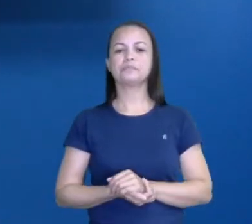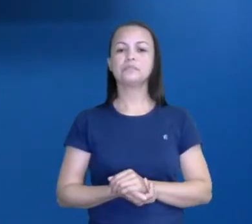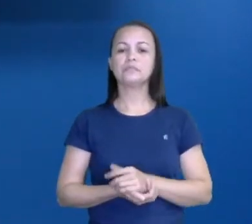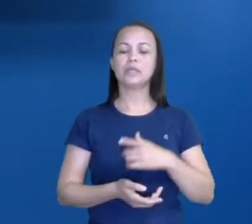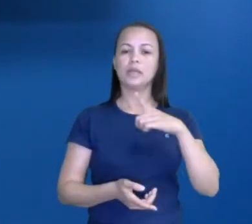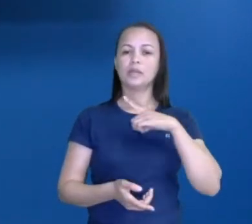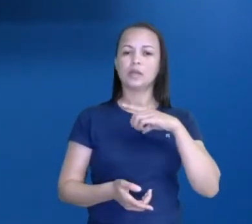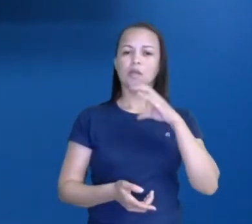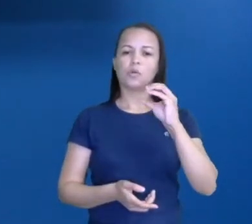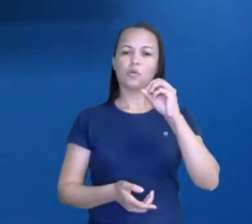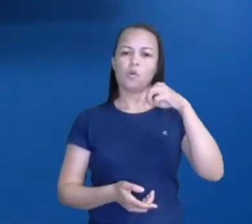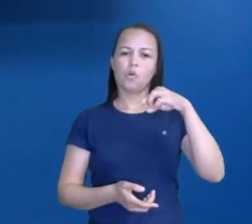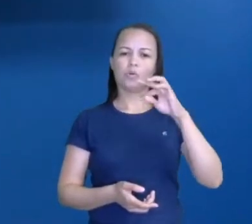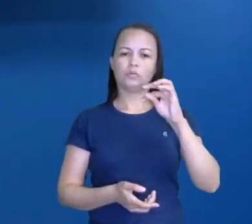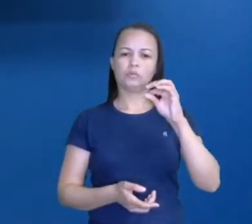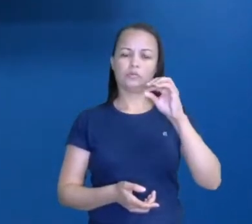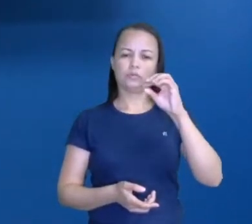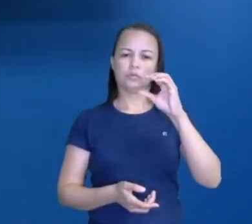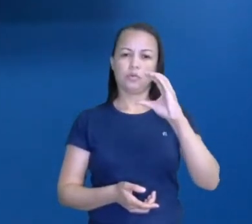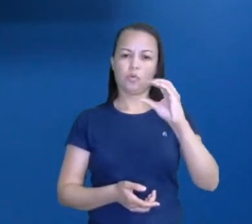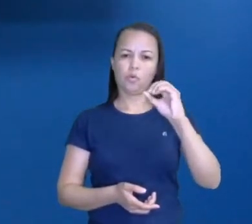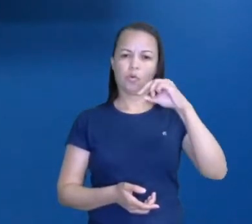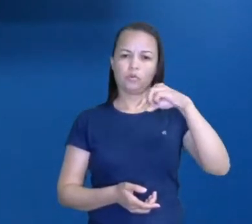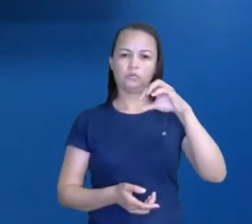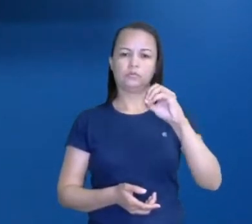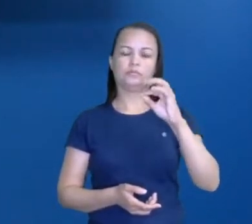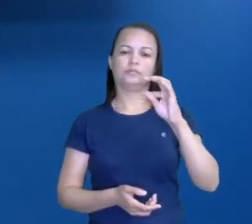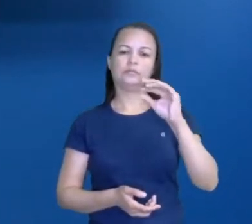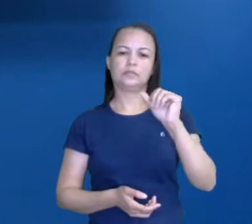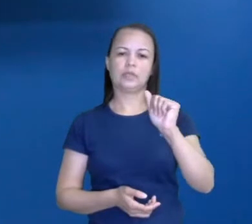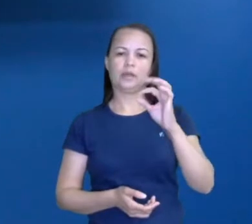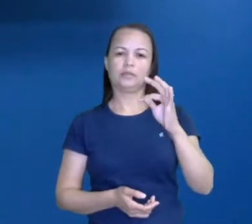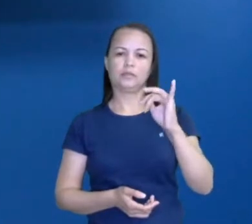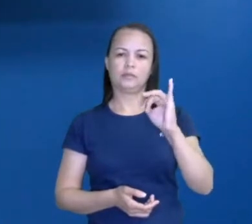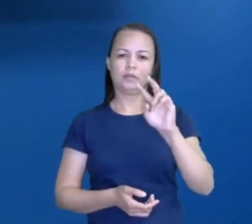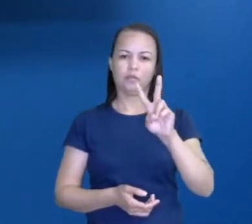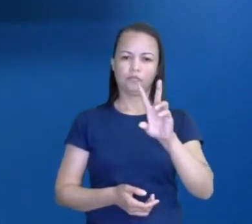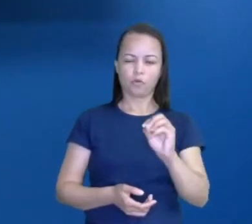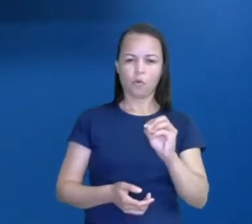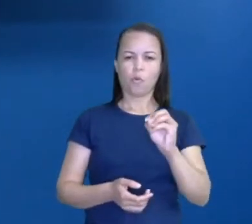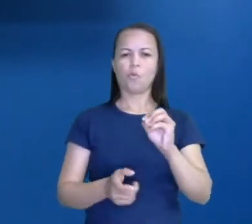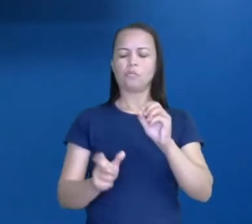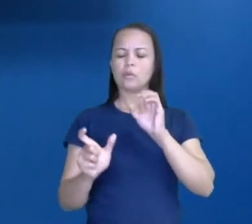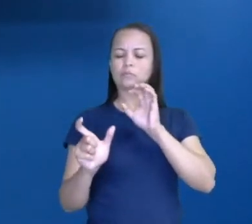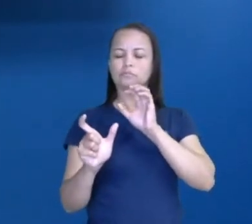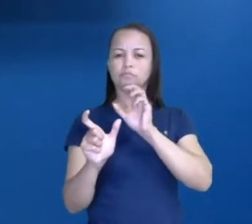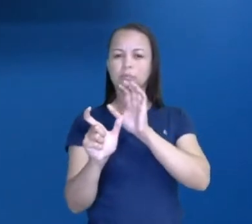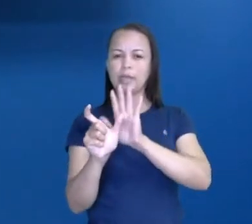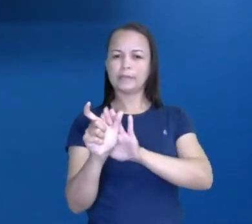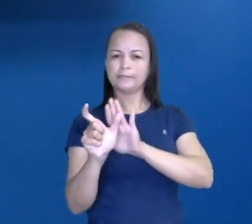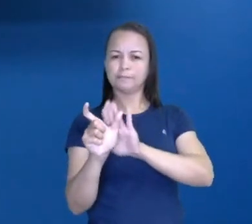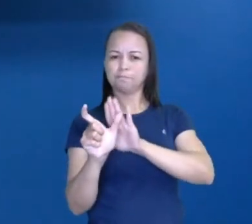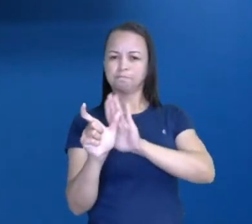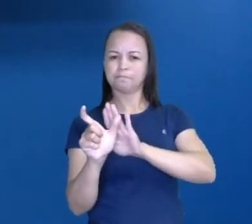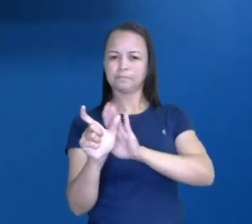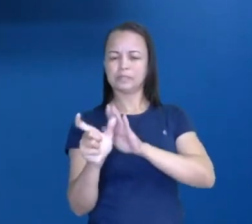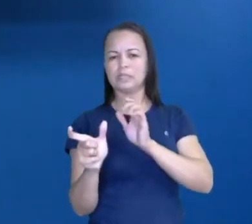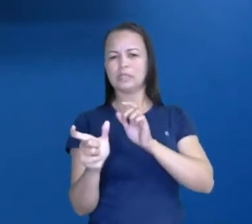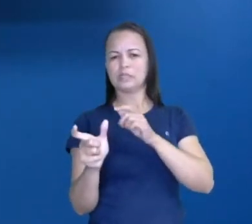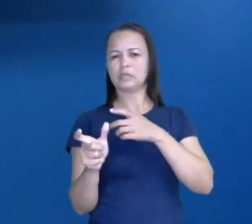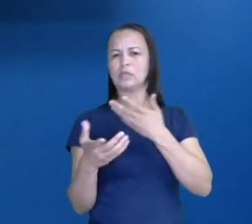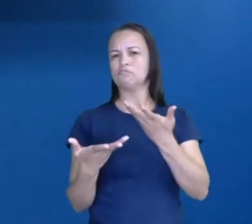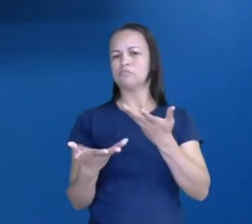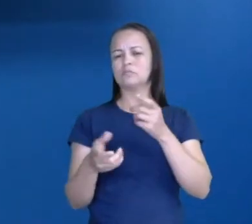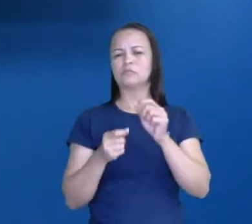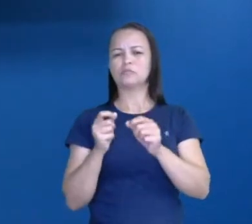sentido conotativo. Ele é um sentido figurado, certo? Toda vez quando a gente abre o nosso dicionário lá,